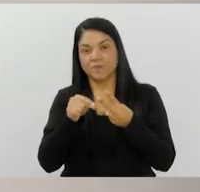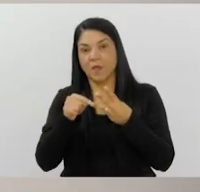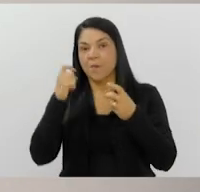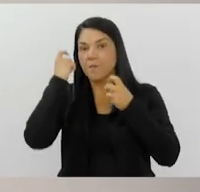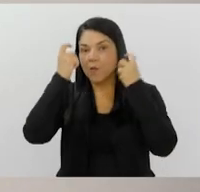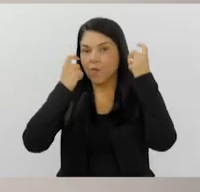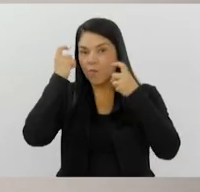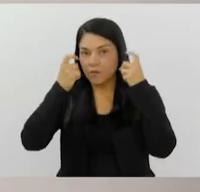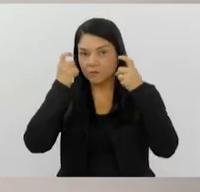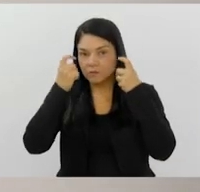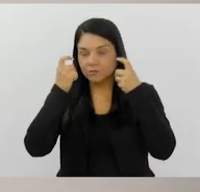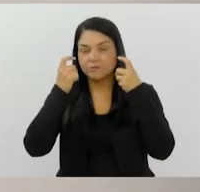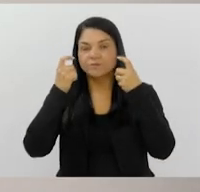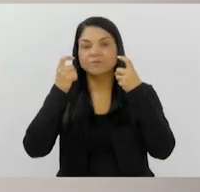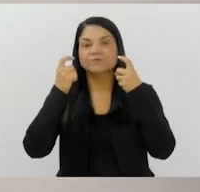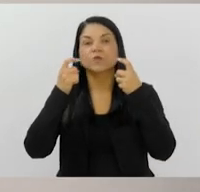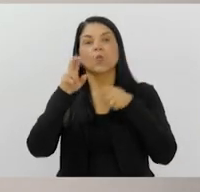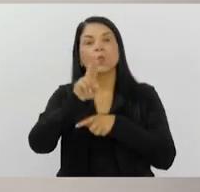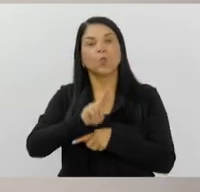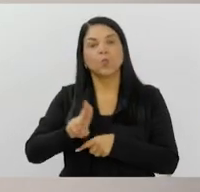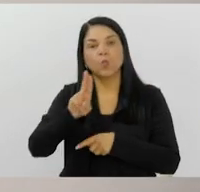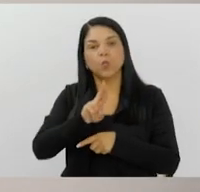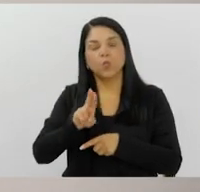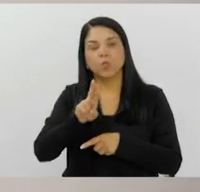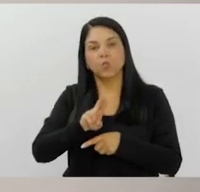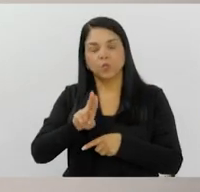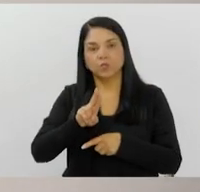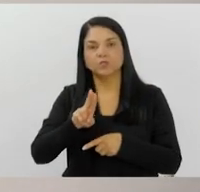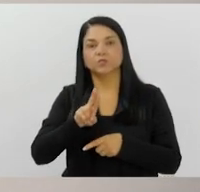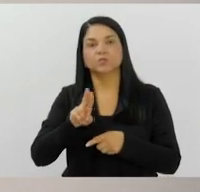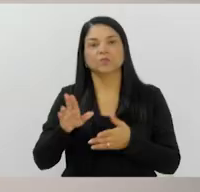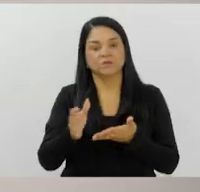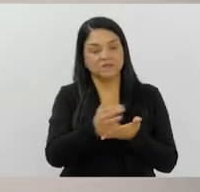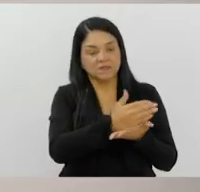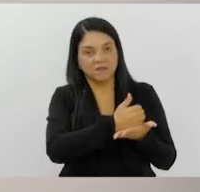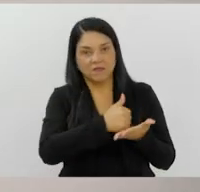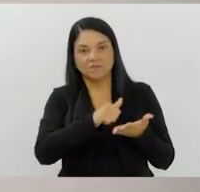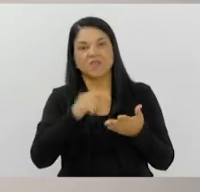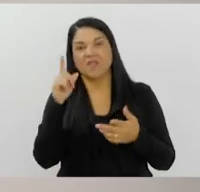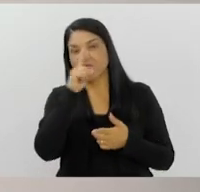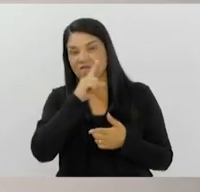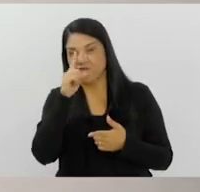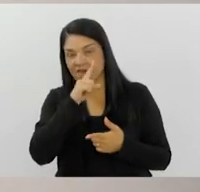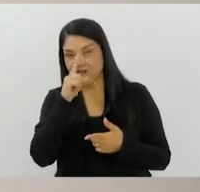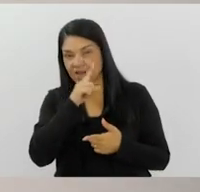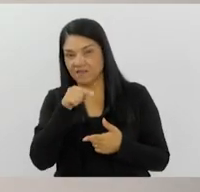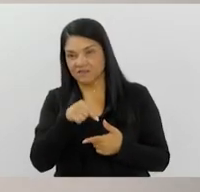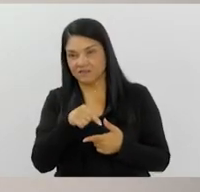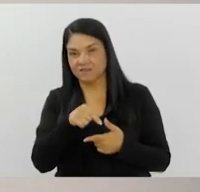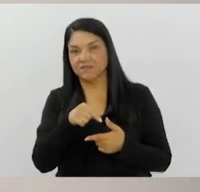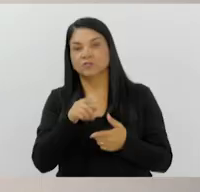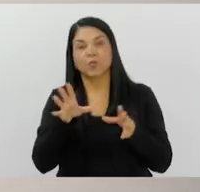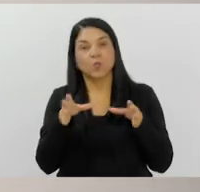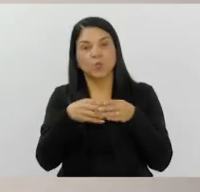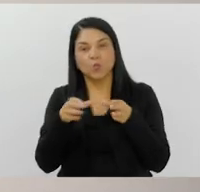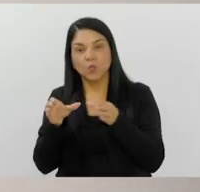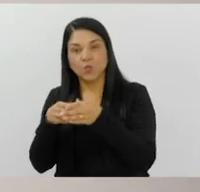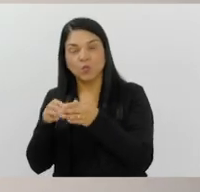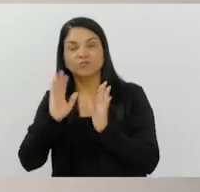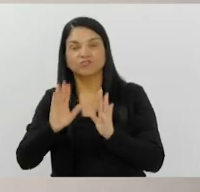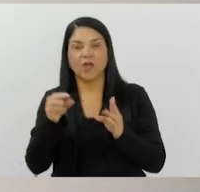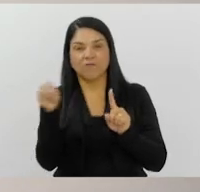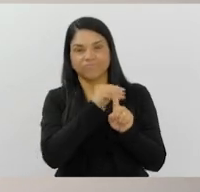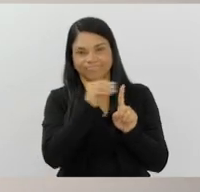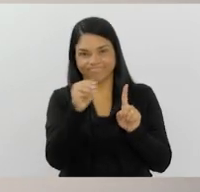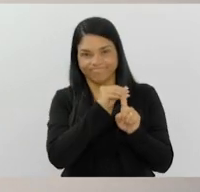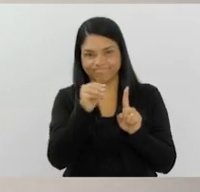preocupação com a o uso eh e as altas taxas de erro com grupos que já são vulnerabilizados